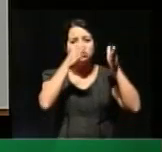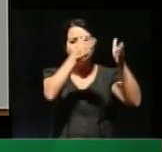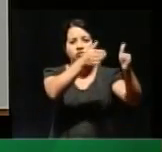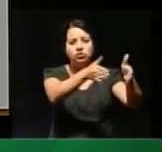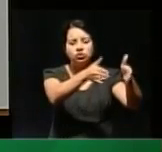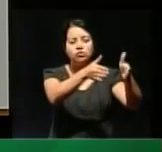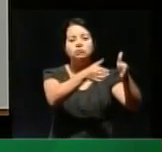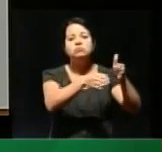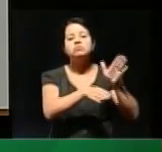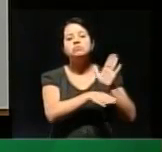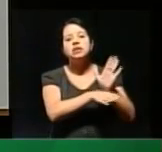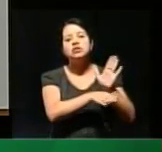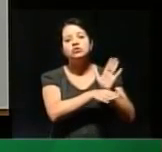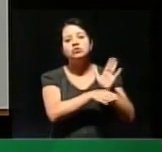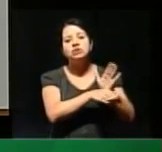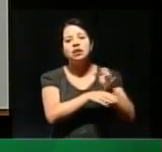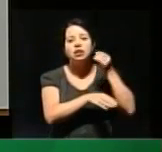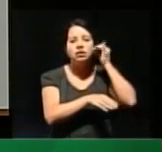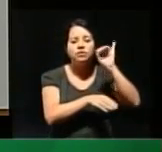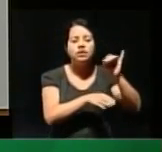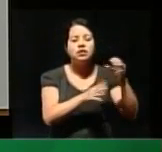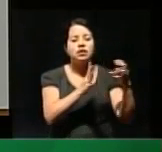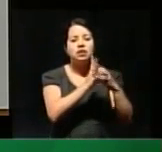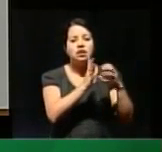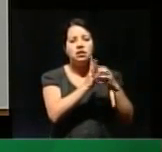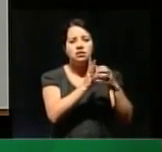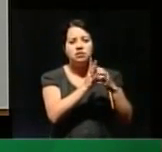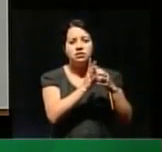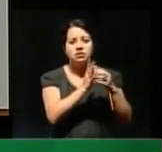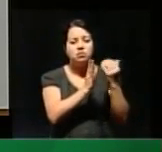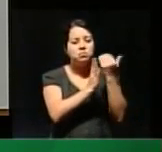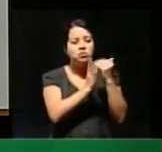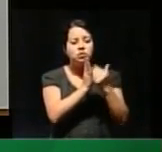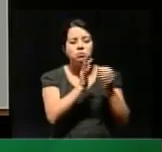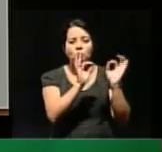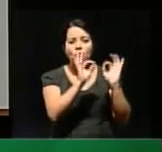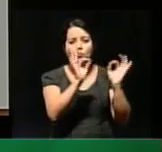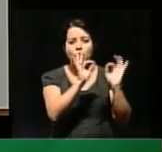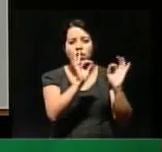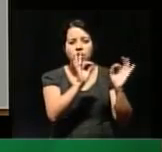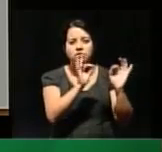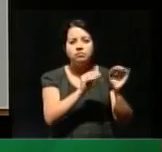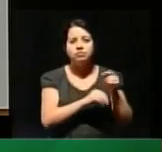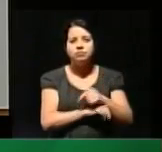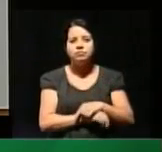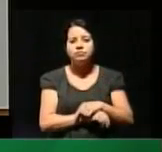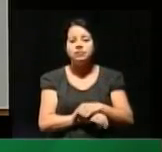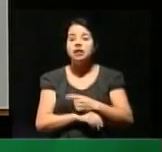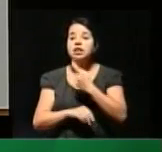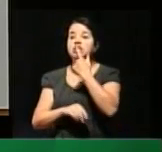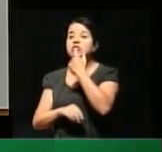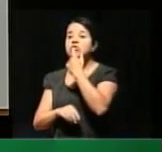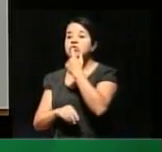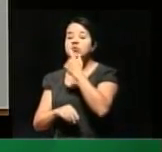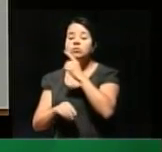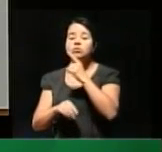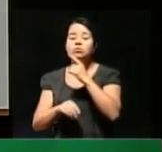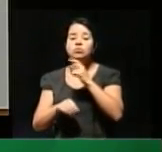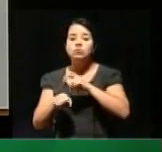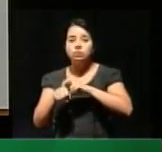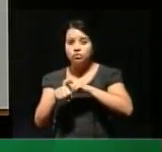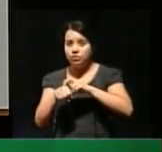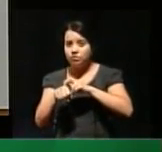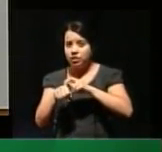intervenções dirigidas para a prevenção do HIV em grupos gays. O verde é se você mantiver a